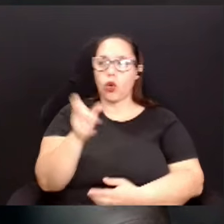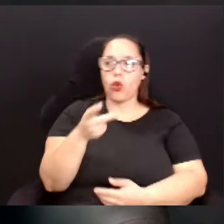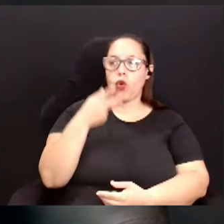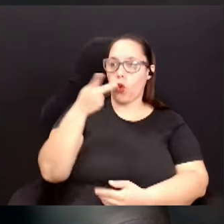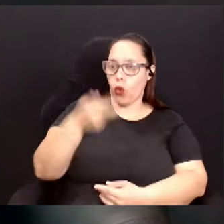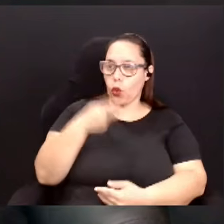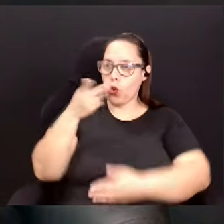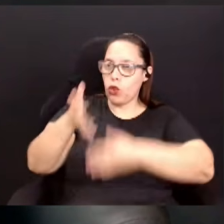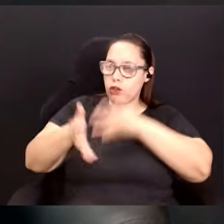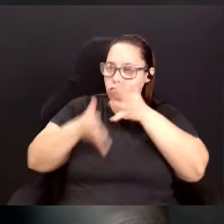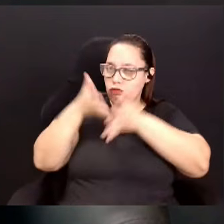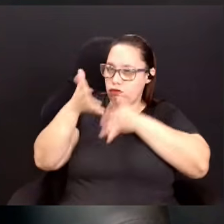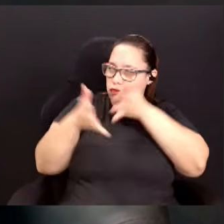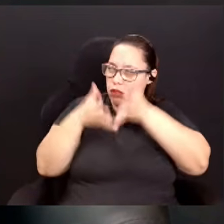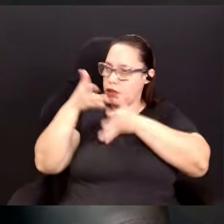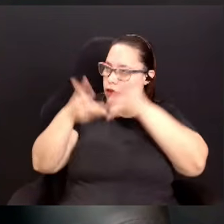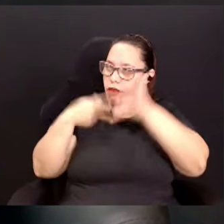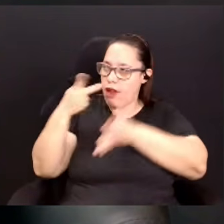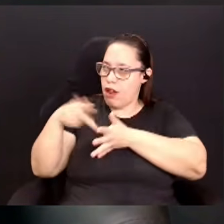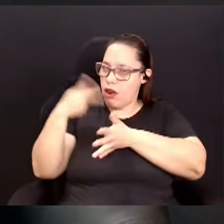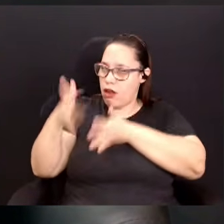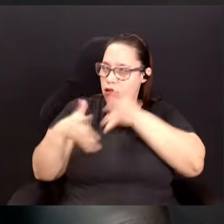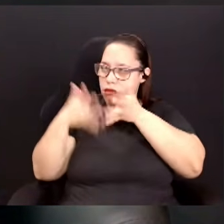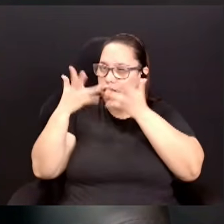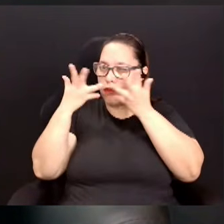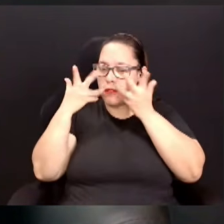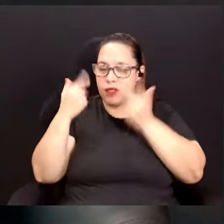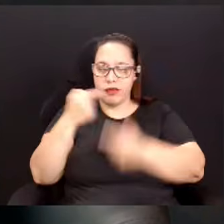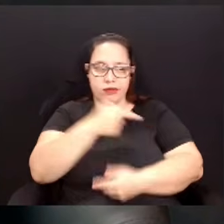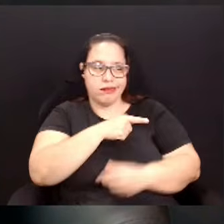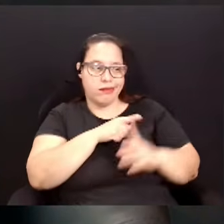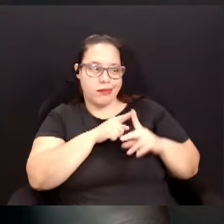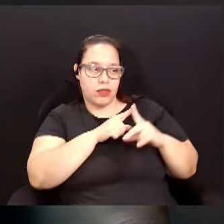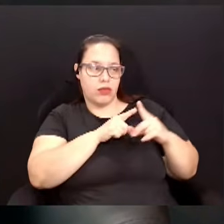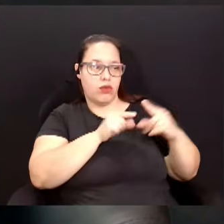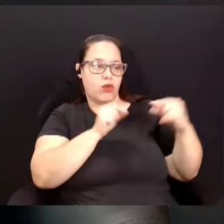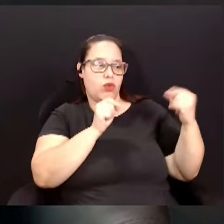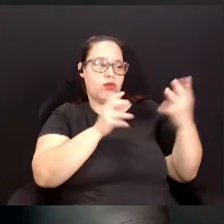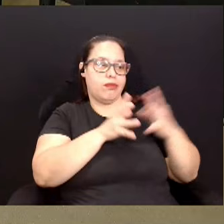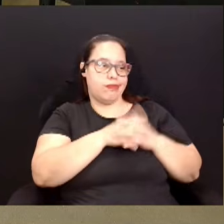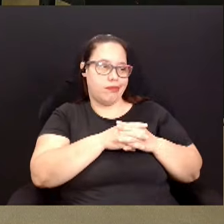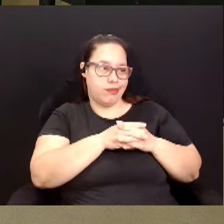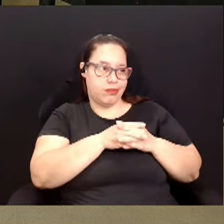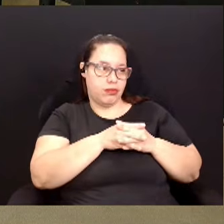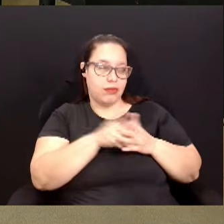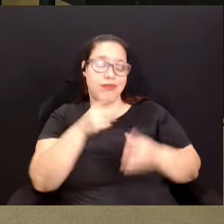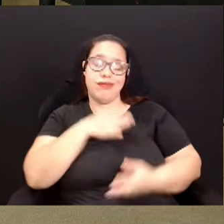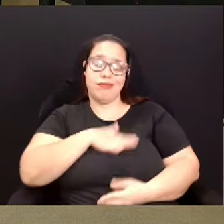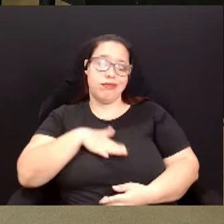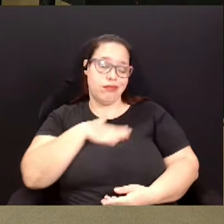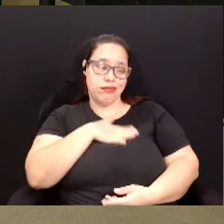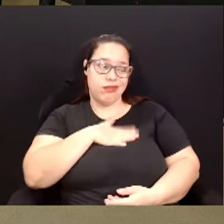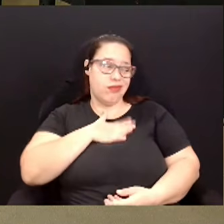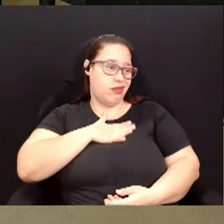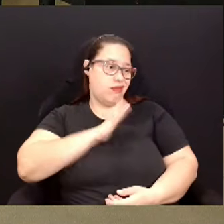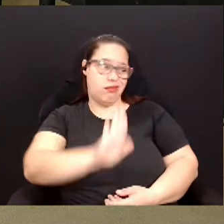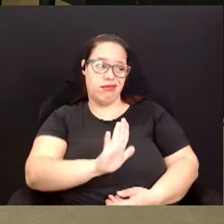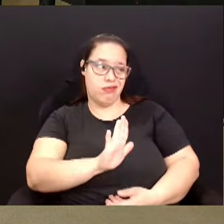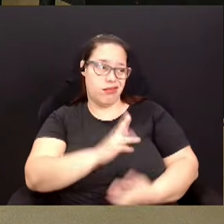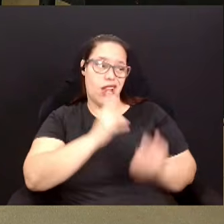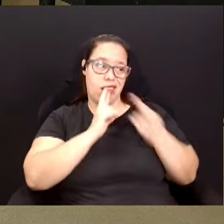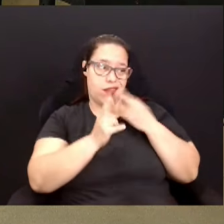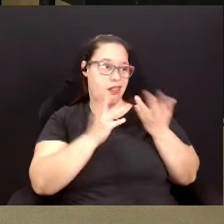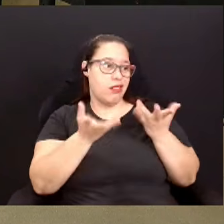aparecendo, naturalmente a outra some. E não é gostoso, né? Ninguém gosta de se relacionar dessa maneira. É